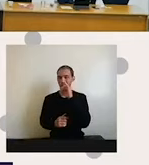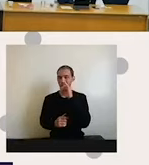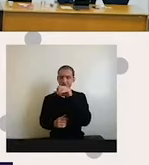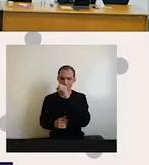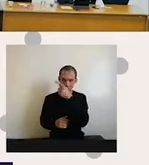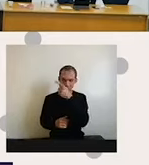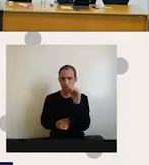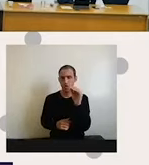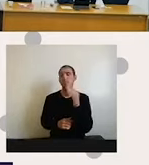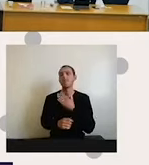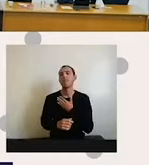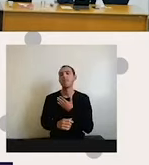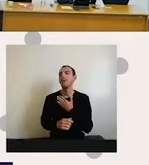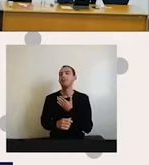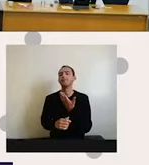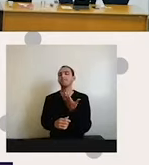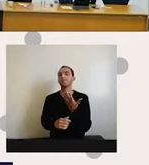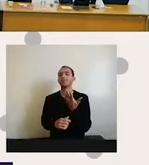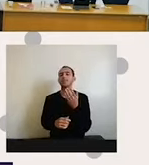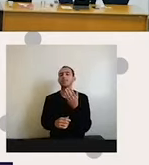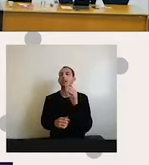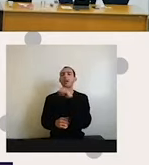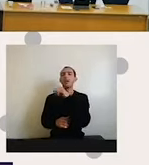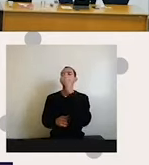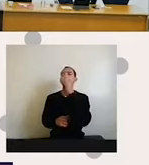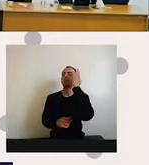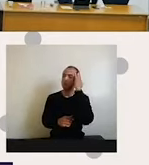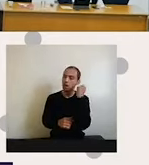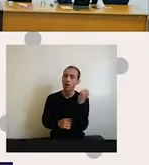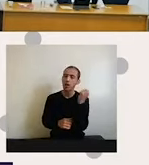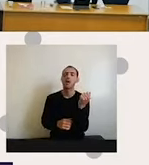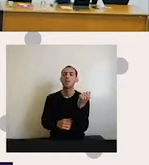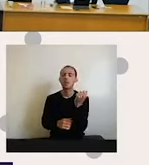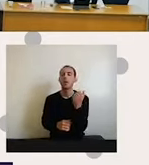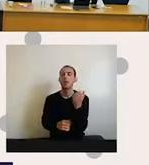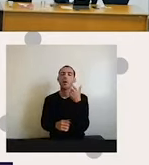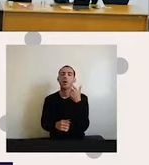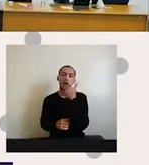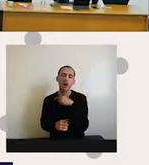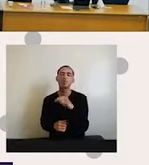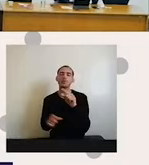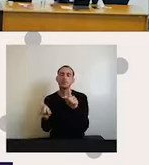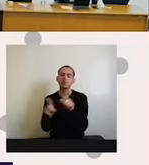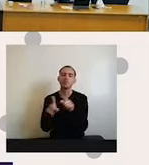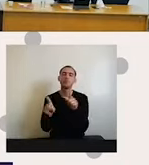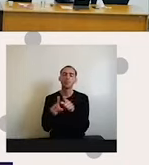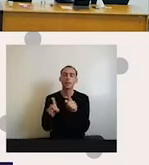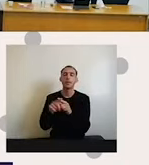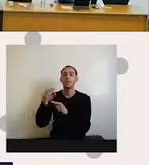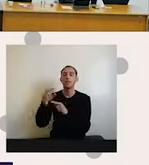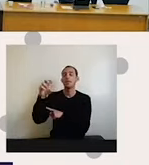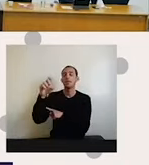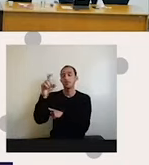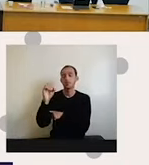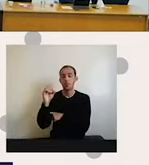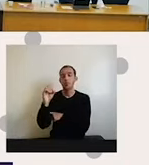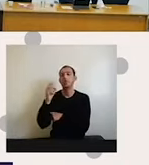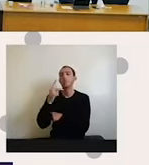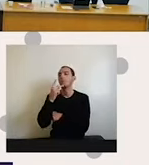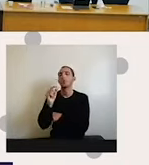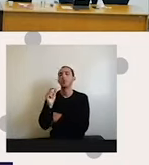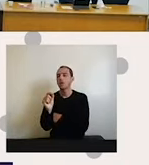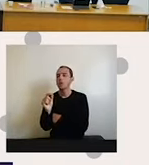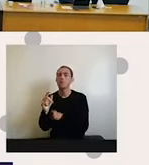falar de perícias, é falar dos próprios processos de trabalho dessas pessoas, né? Como é que faz um perito do INSS que em